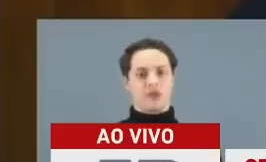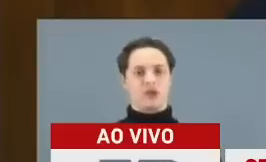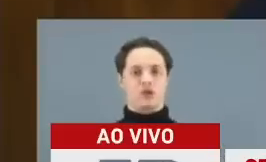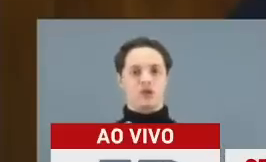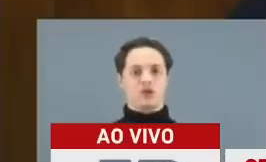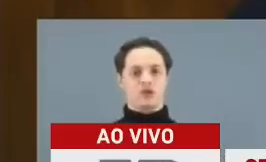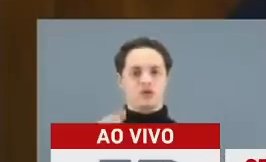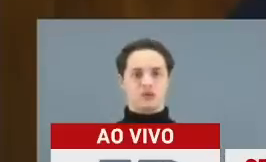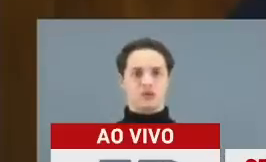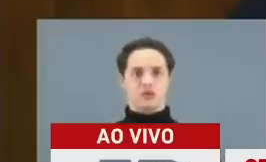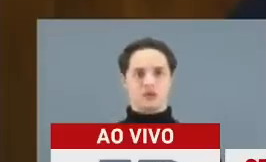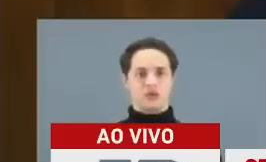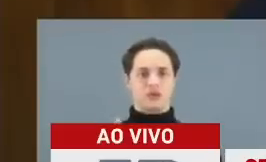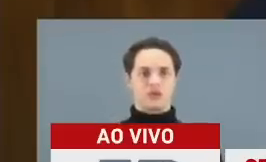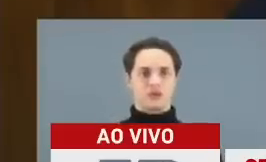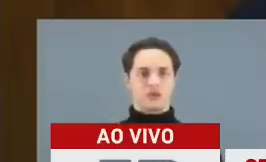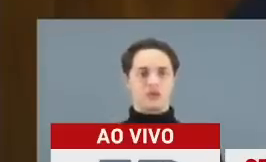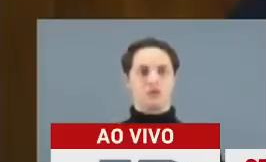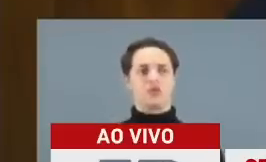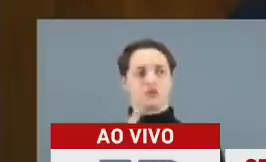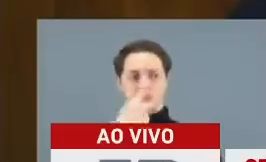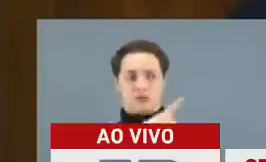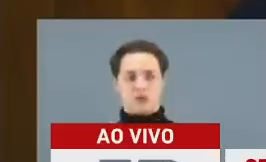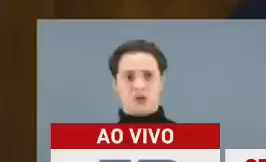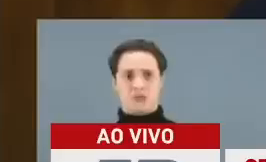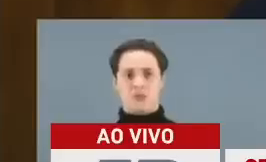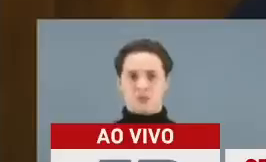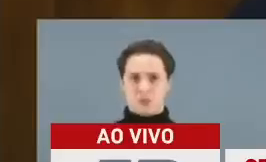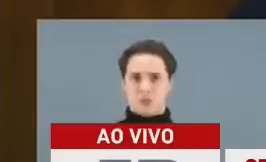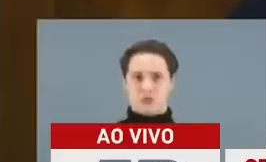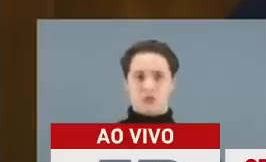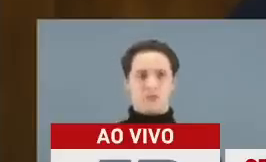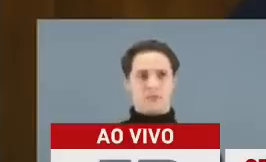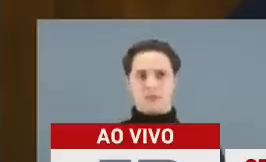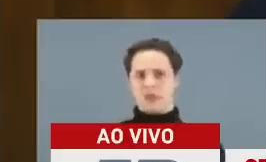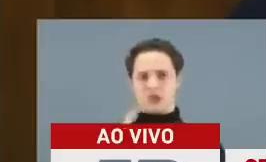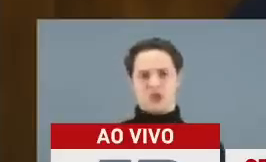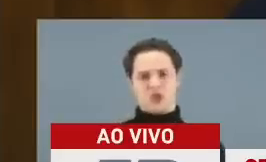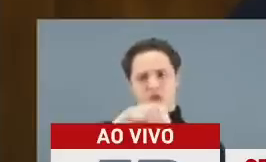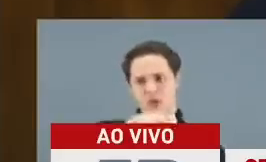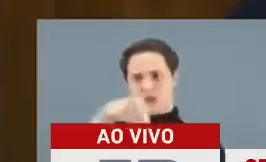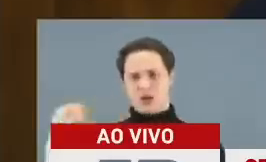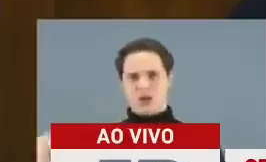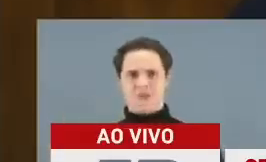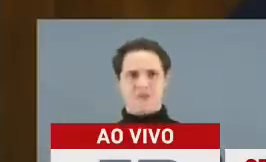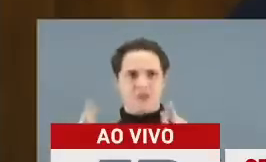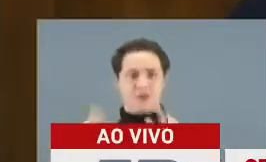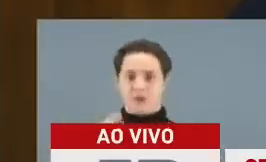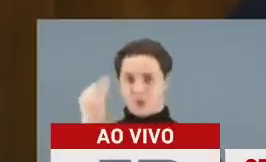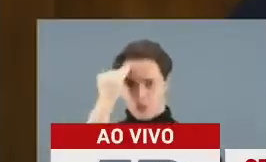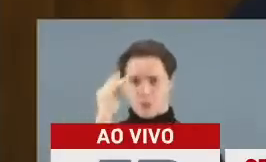José Dirceu, seu colega de partido, que foi condenado por corrupção, mas a gente não transfere a culpa para o